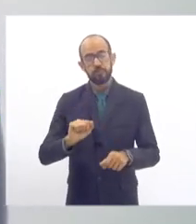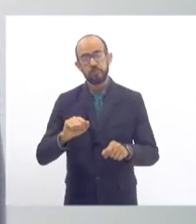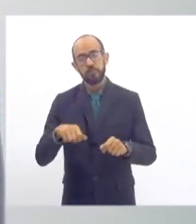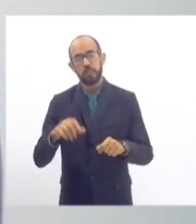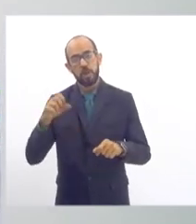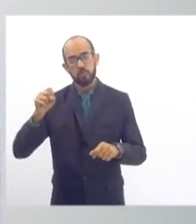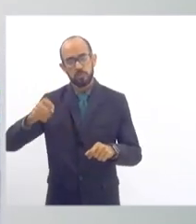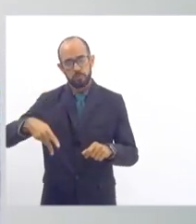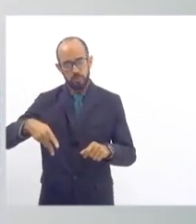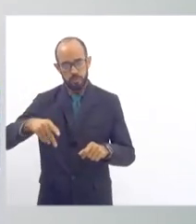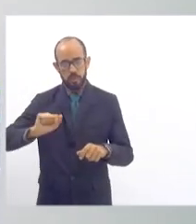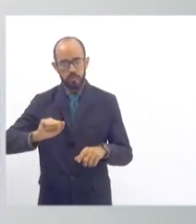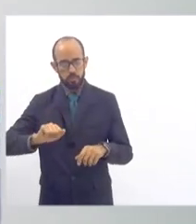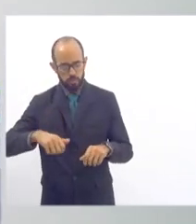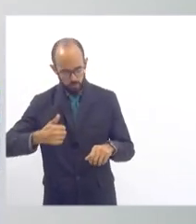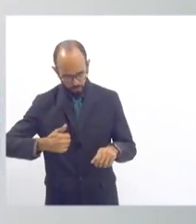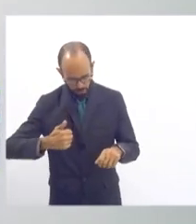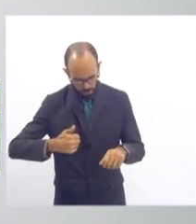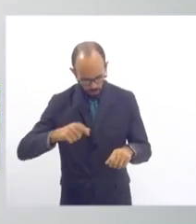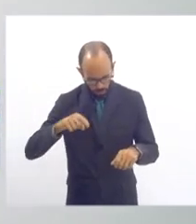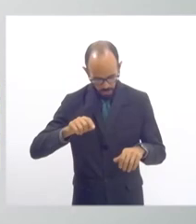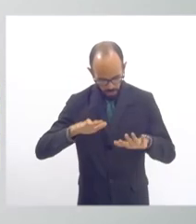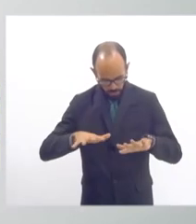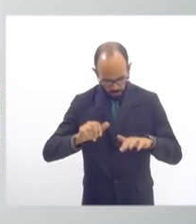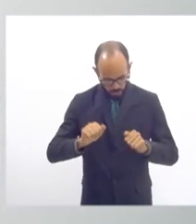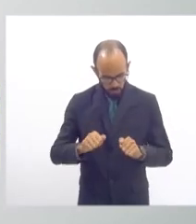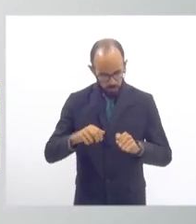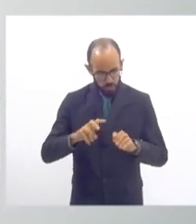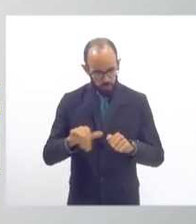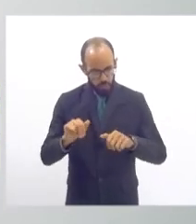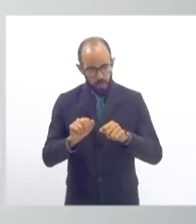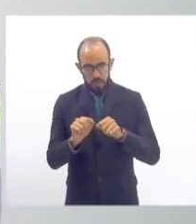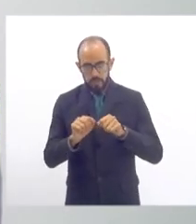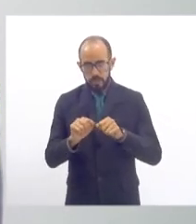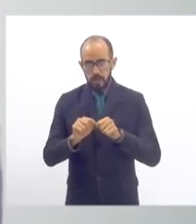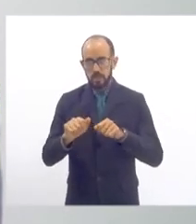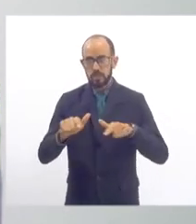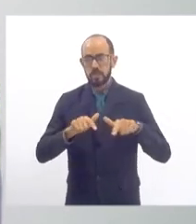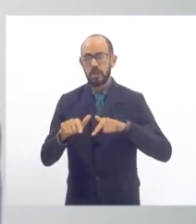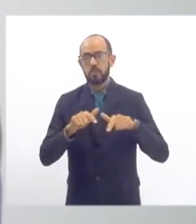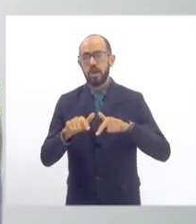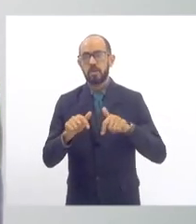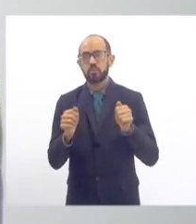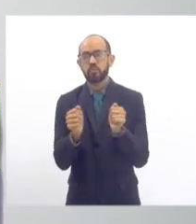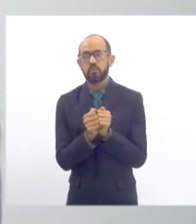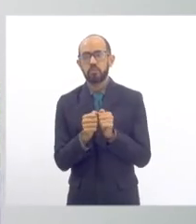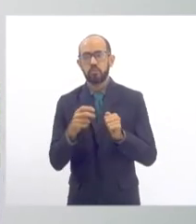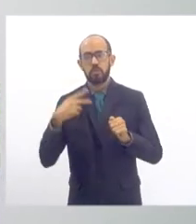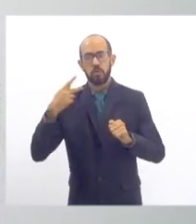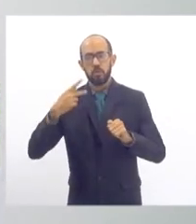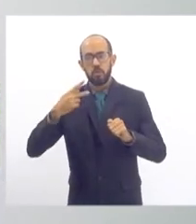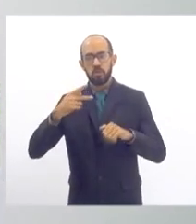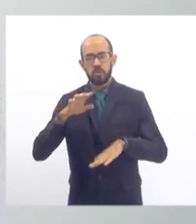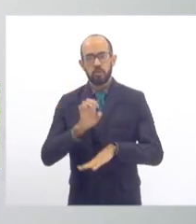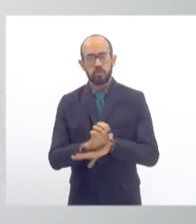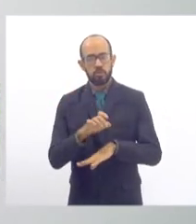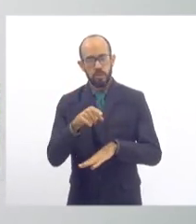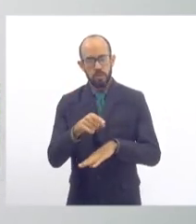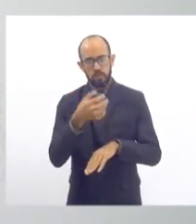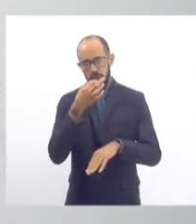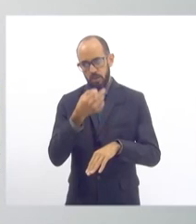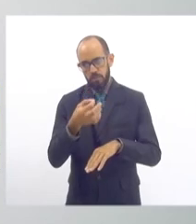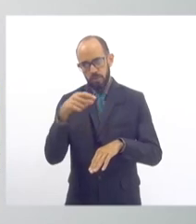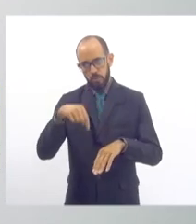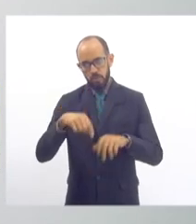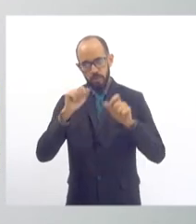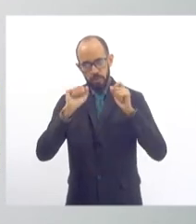encaminhamento é com relação a isso, é que nós vamos fazer esse movimento junto à Procuradoria do Estado para tentar colocar um posicionamento